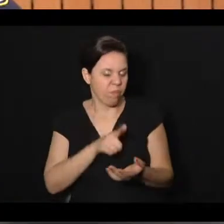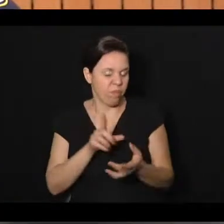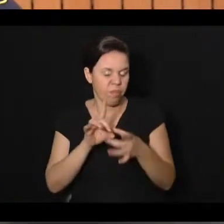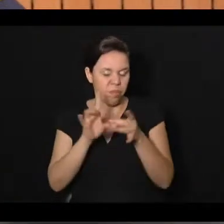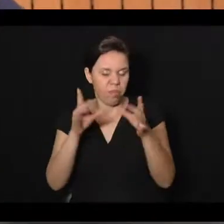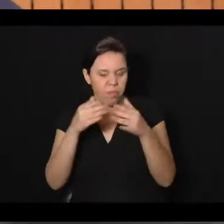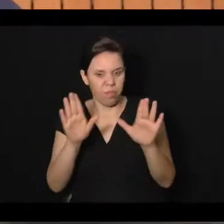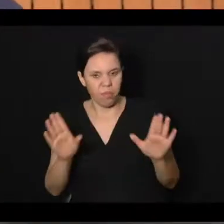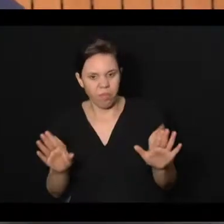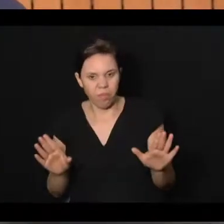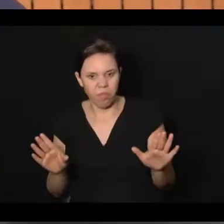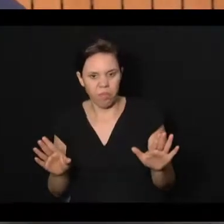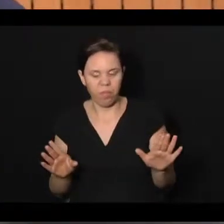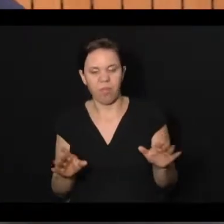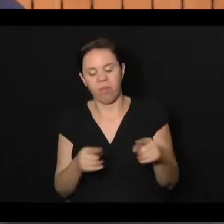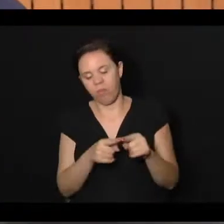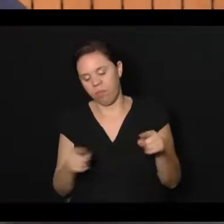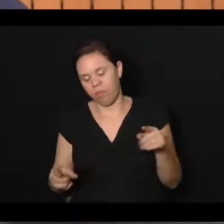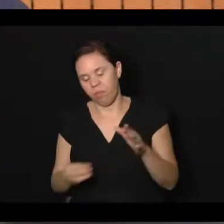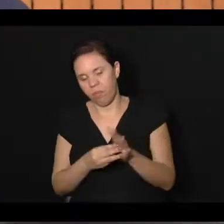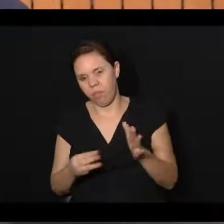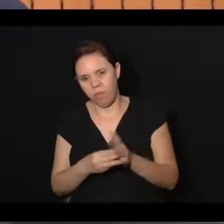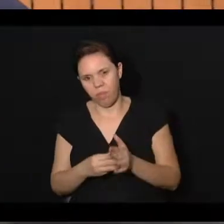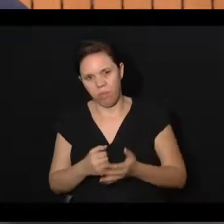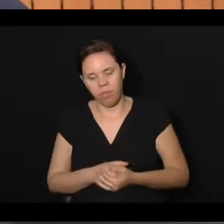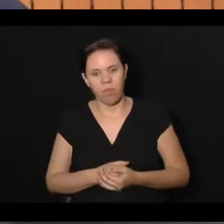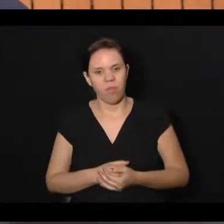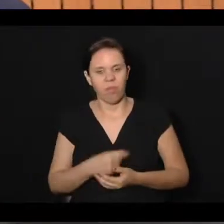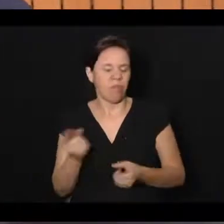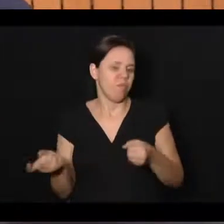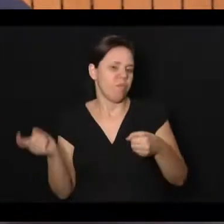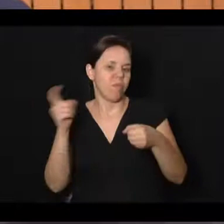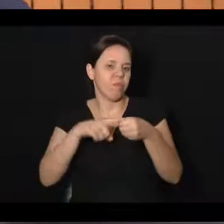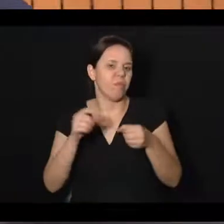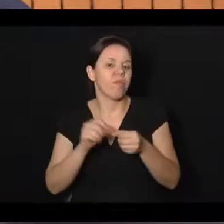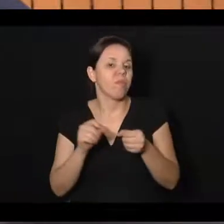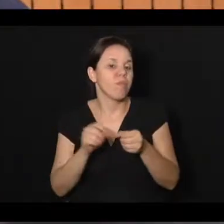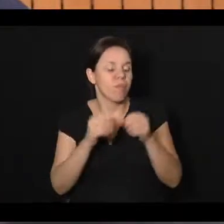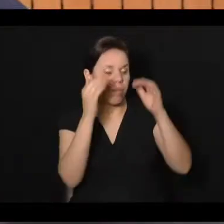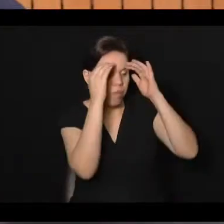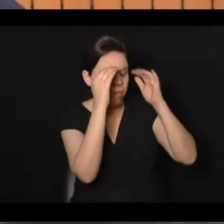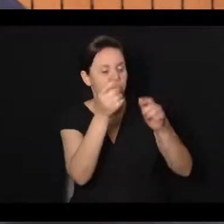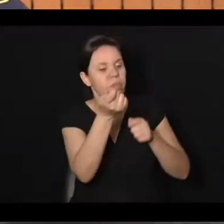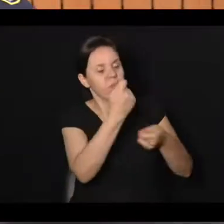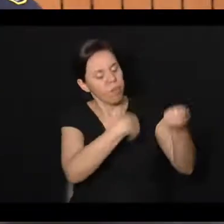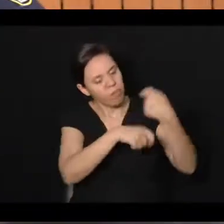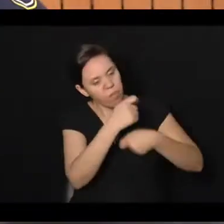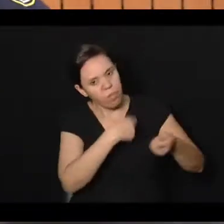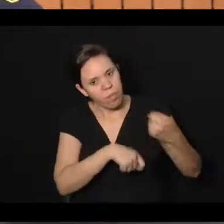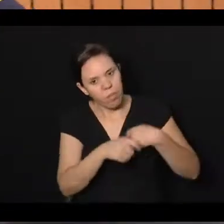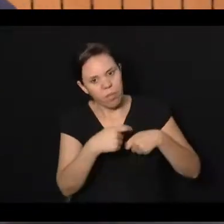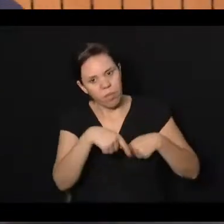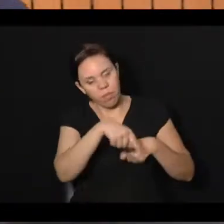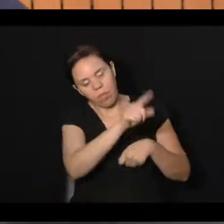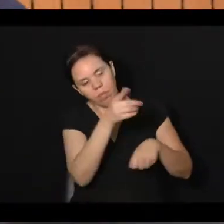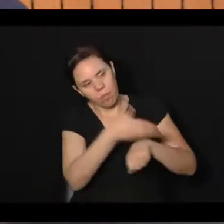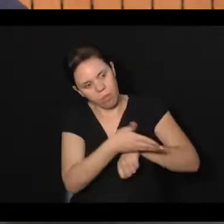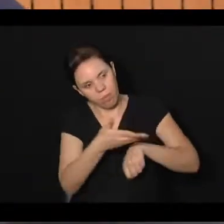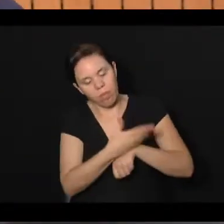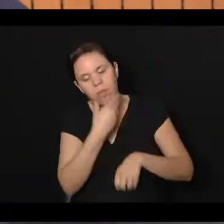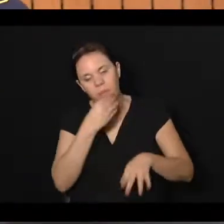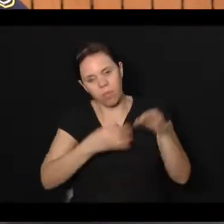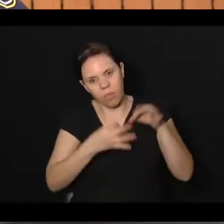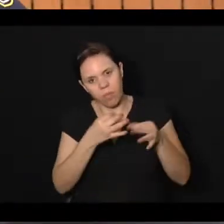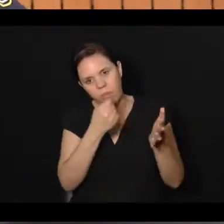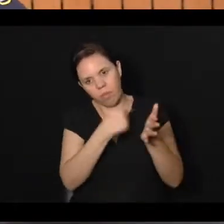condicional uma liberdade provisória e não voltaram para fazer os procedimentos administrativos que aí até o fórum assinar os